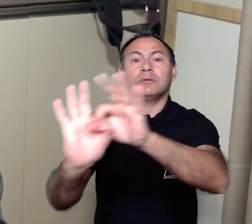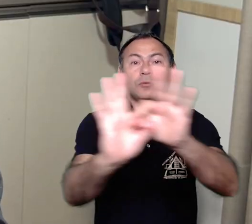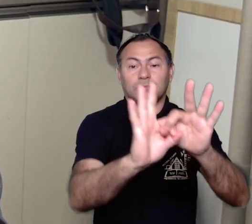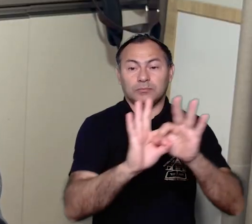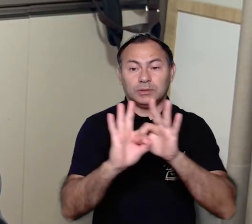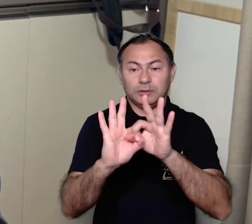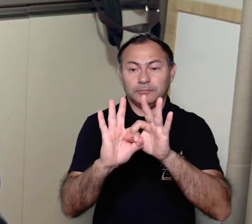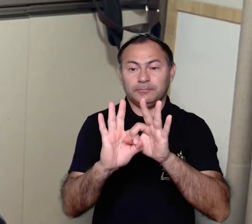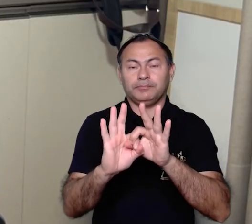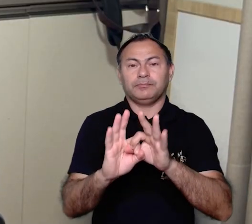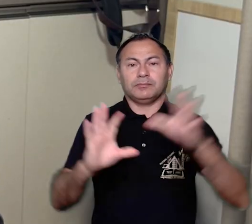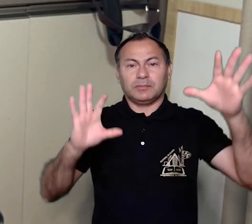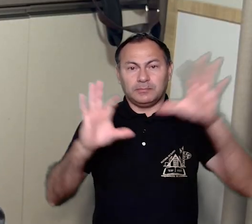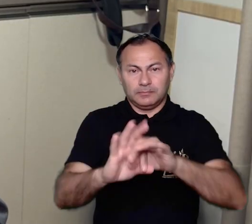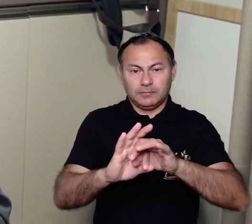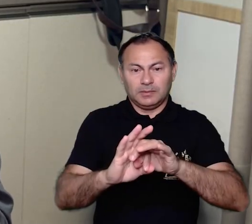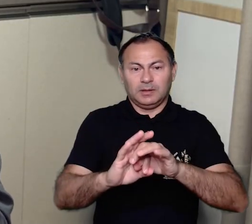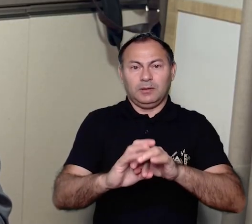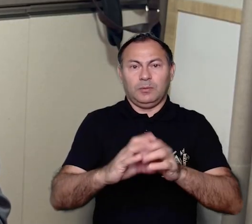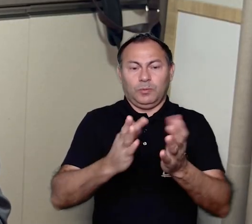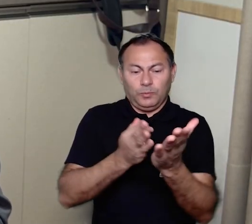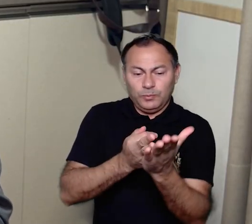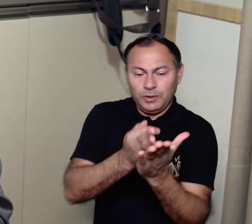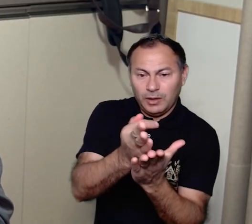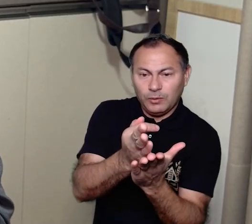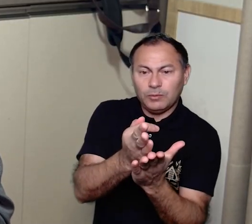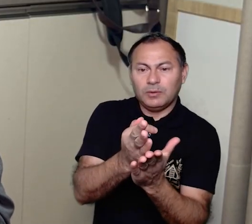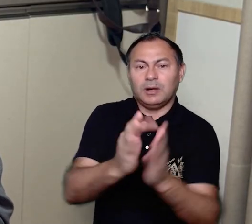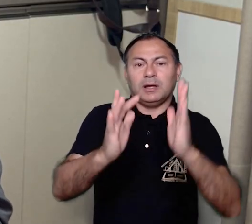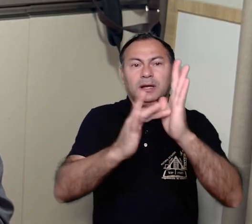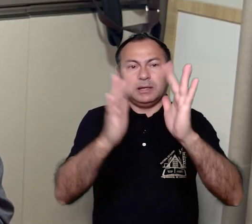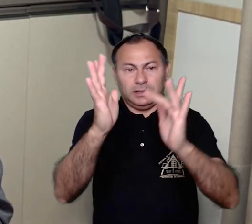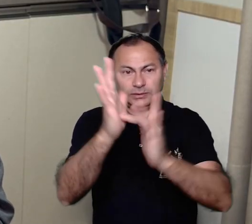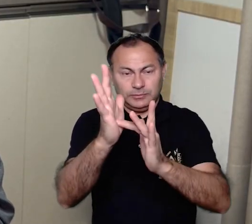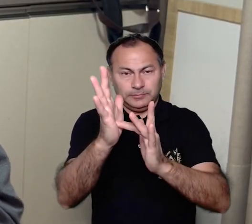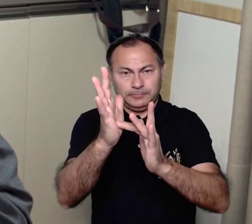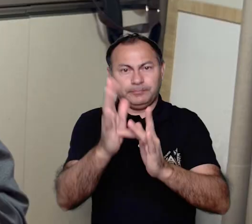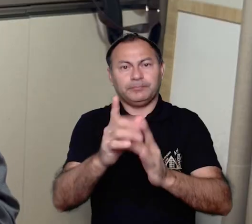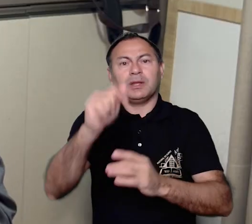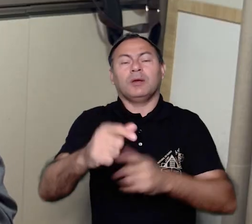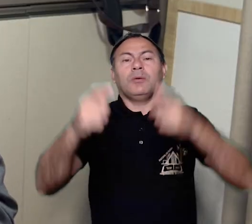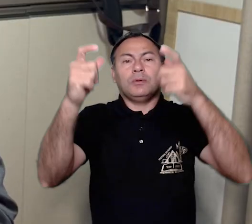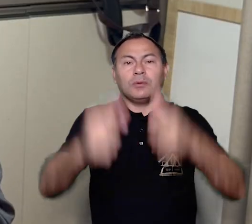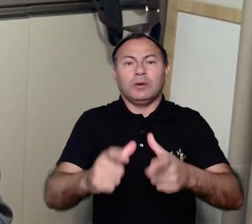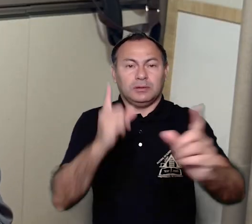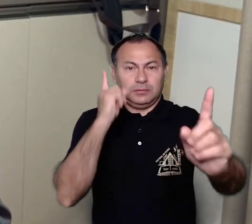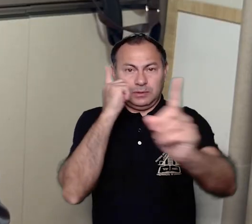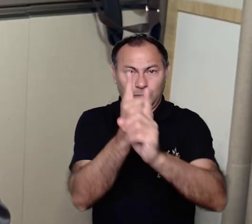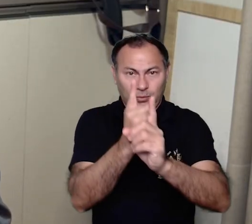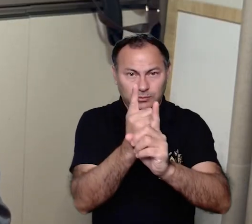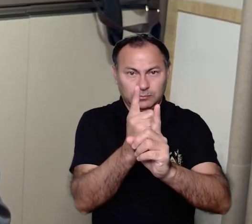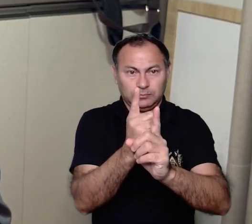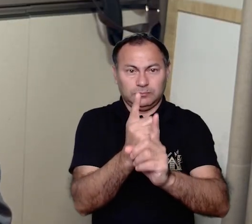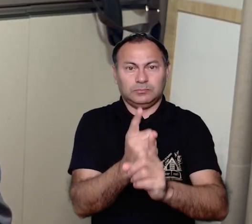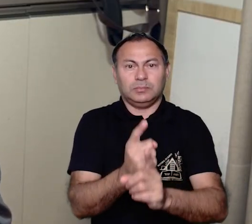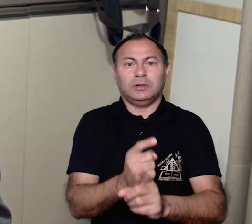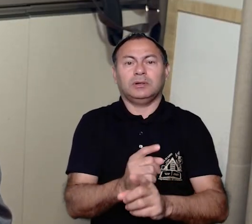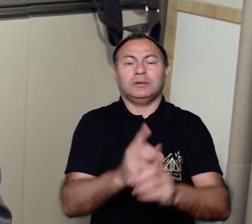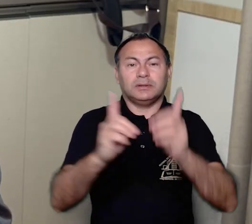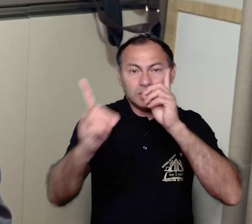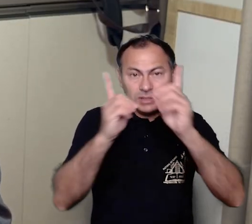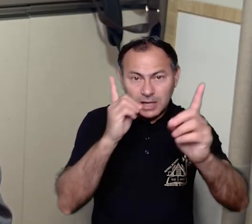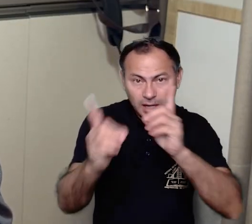comunhão que liga o fiel a Cristo. É o lugar do encontro,